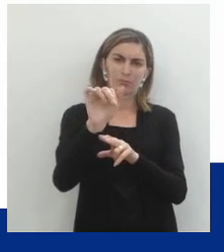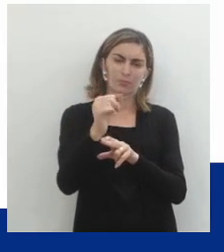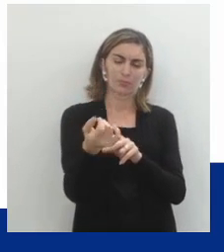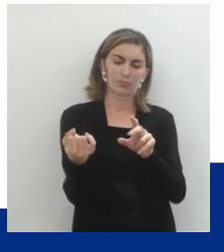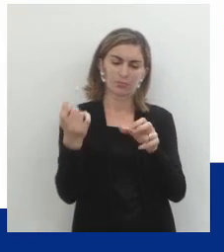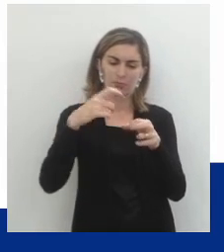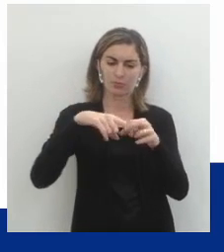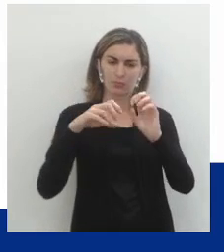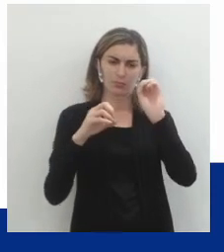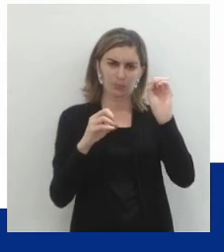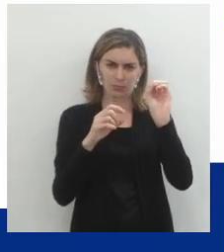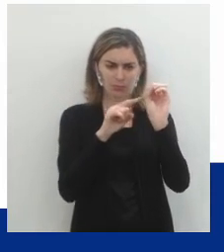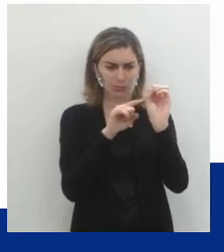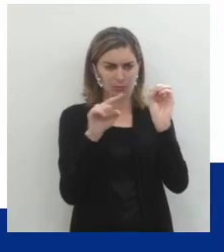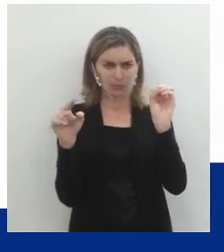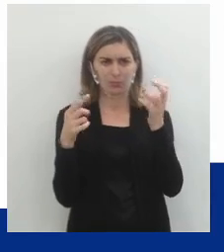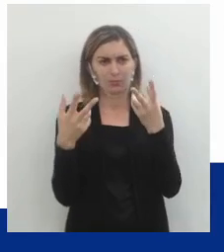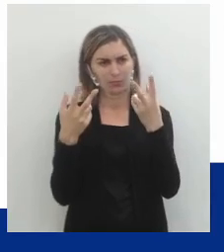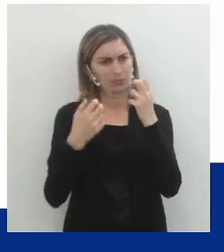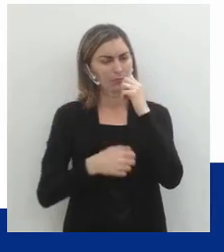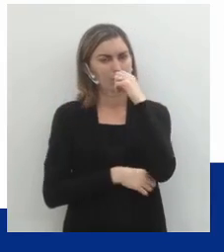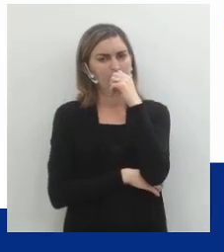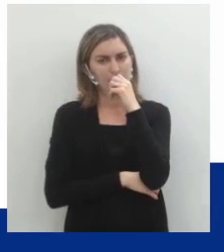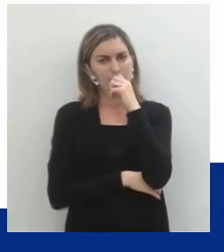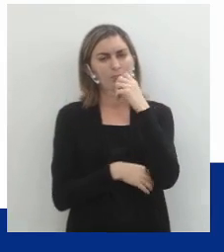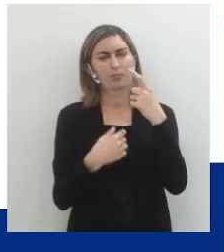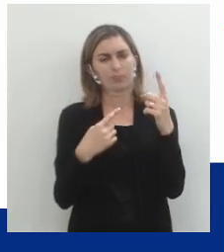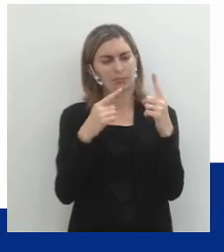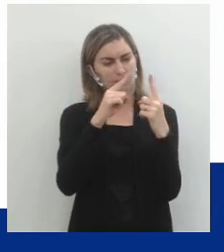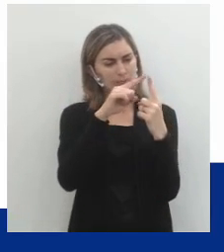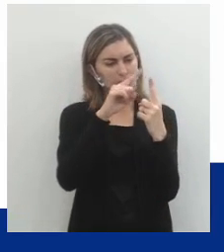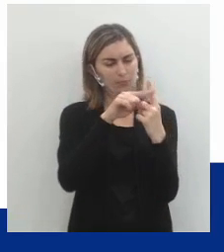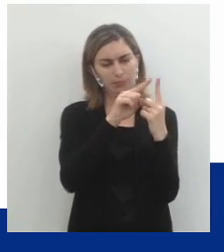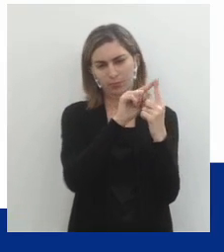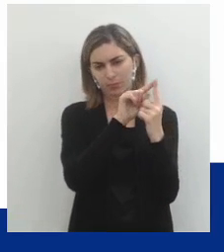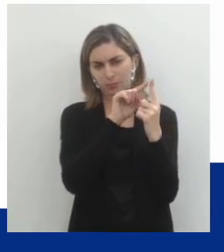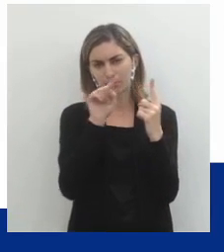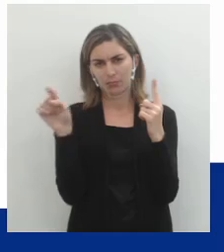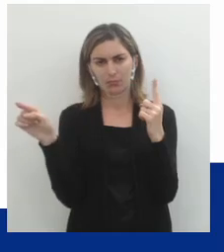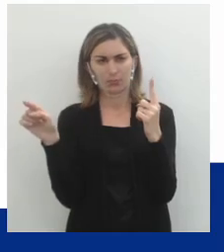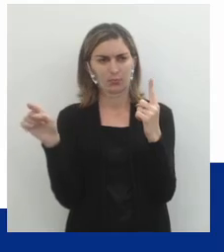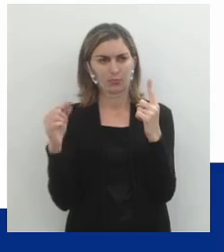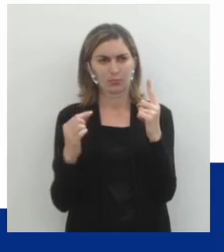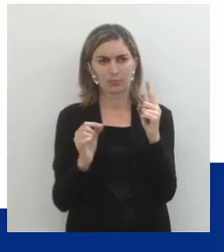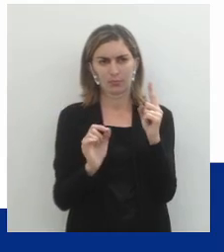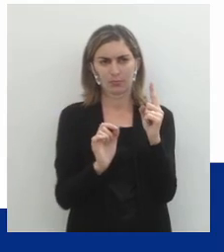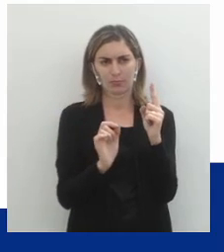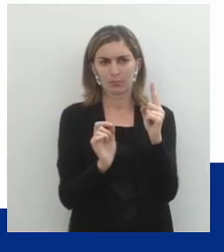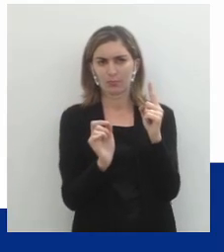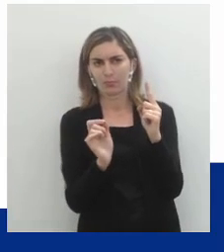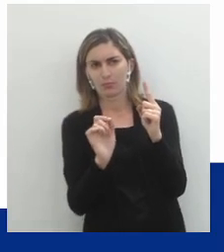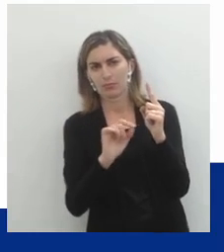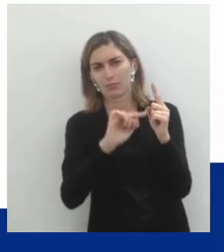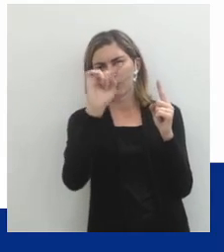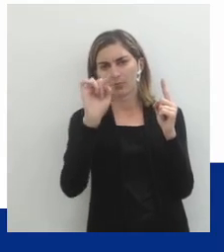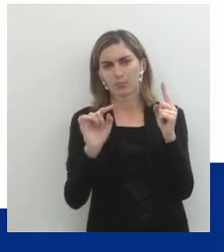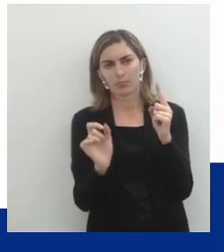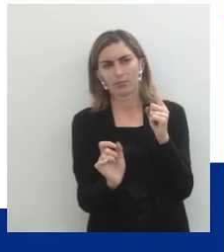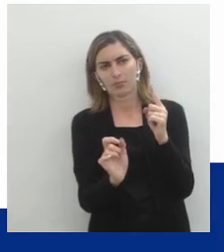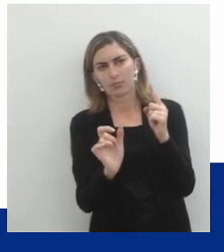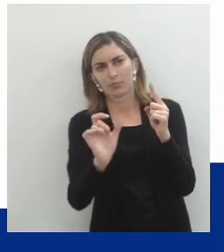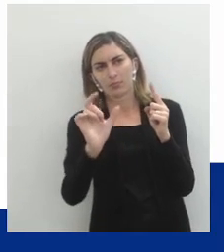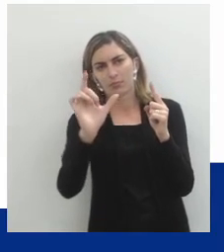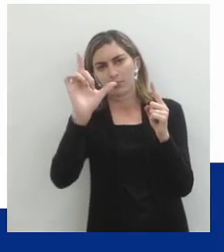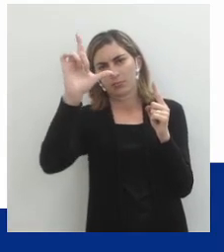o ponto 0. Tu percebe, galera, que desse primeiro ponto aqui, ó, a senoide cresce até um ponto máximo,